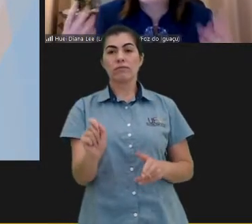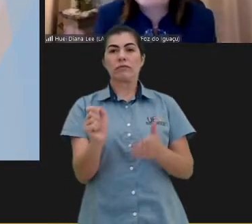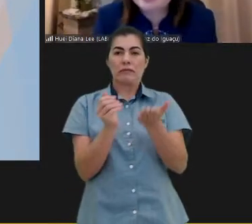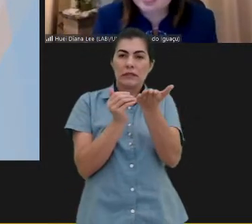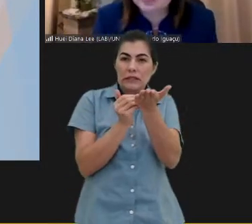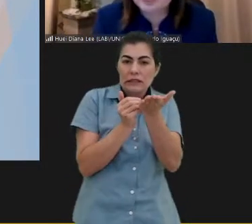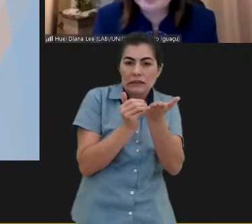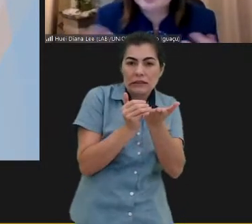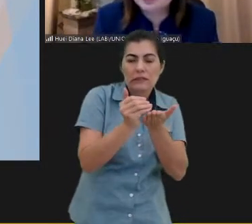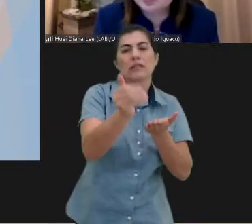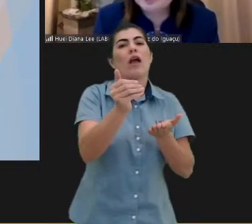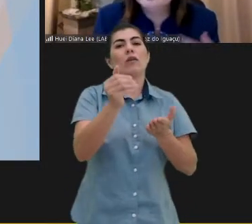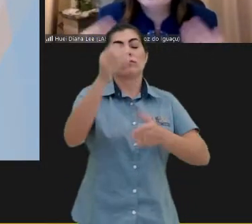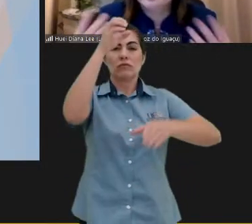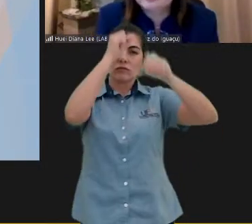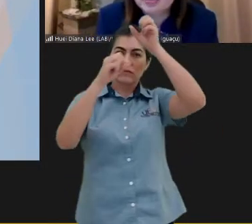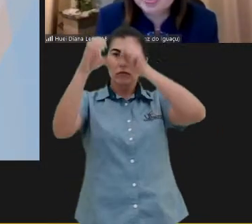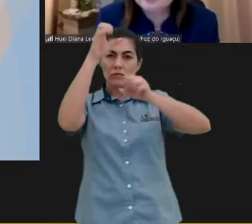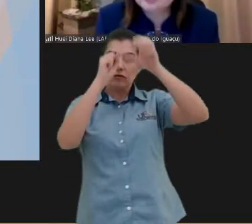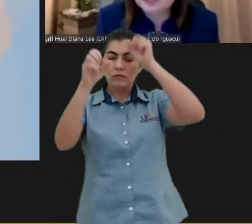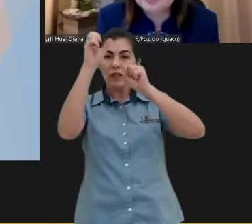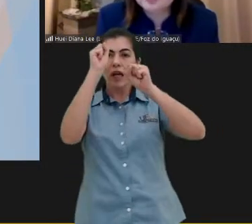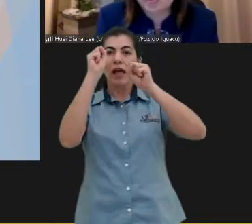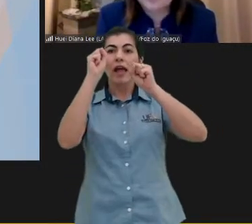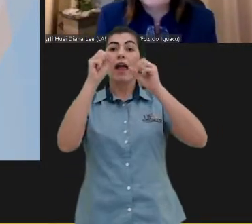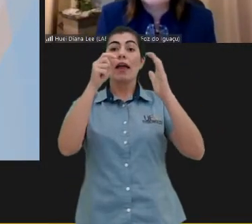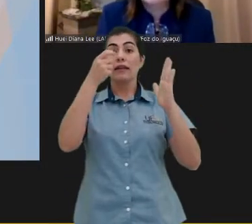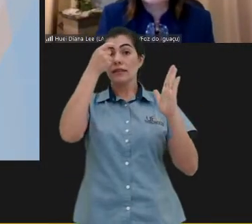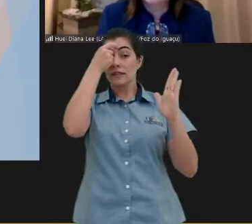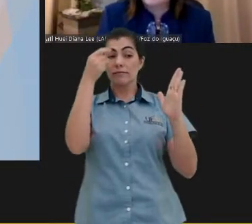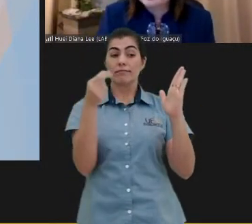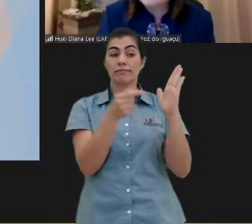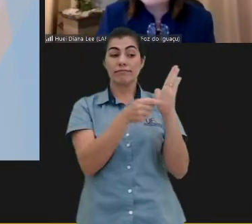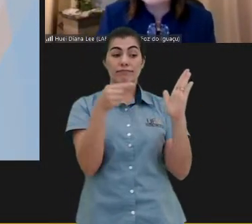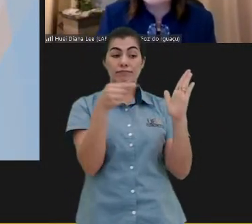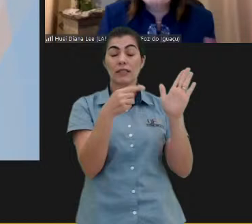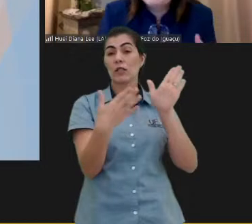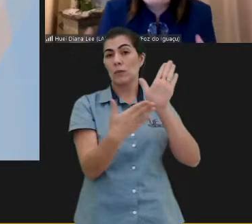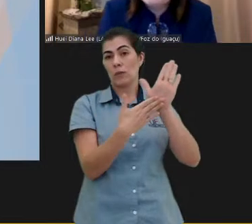de aprendizado. E é isso que a inteligência artificial se